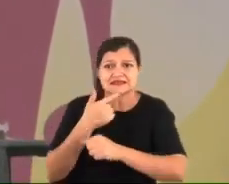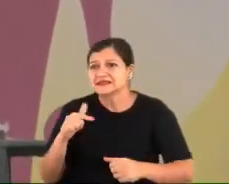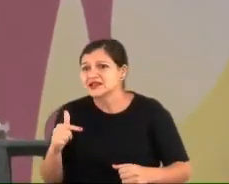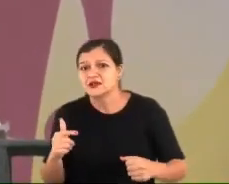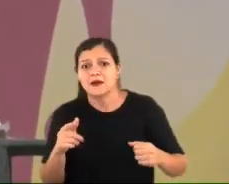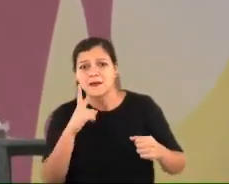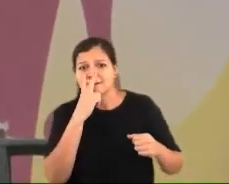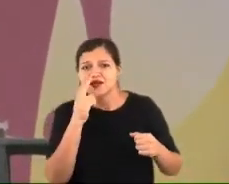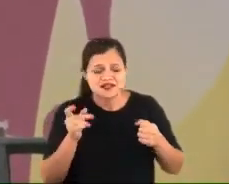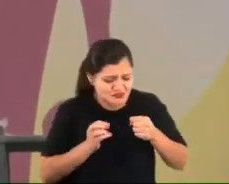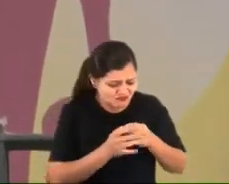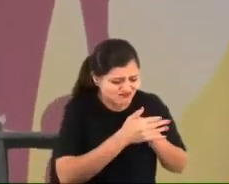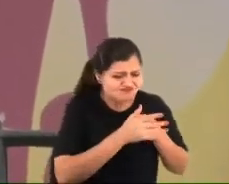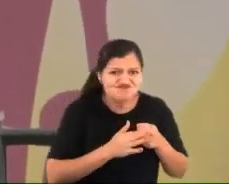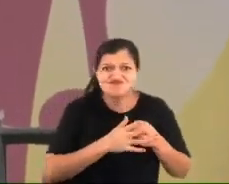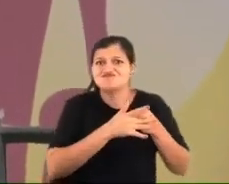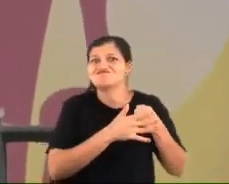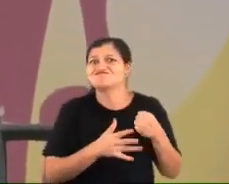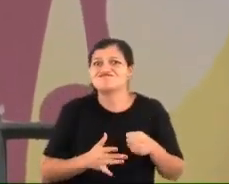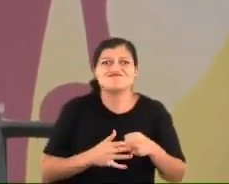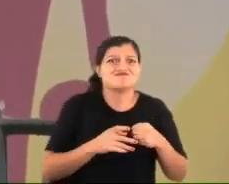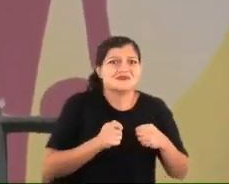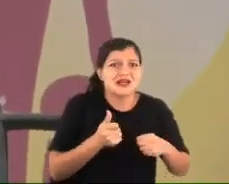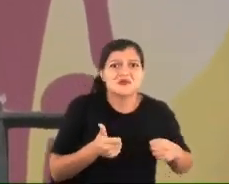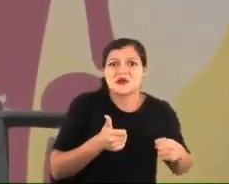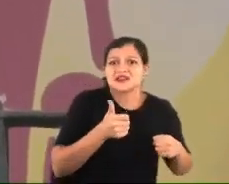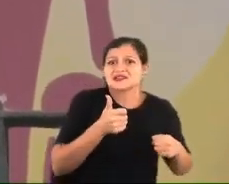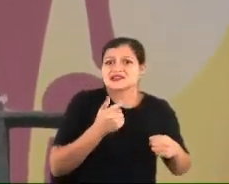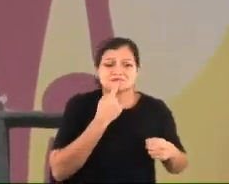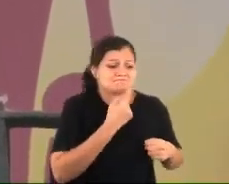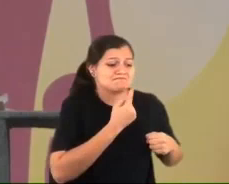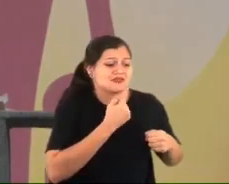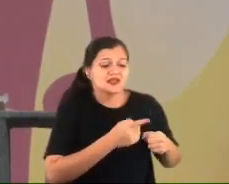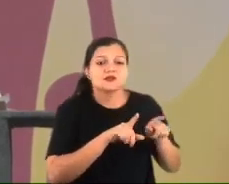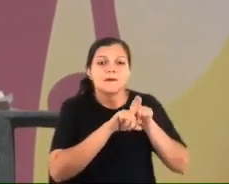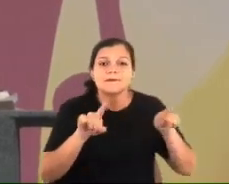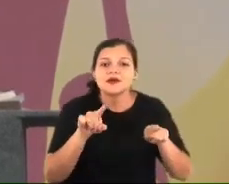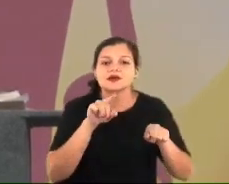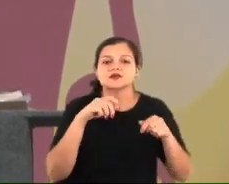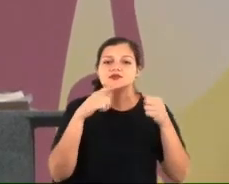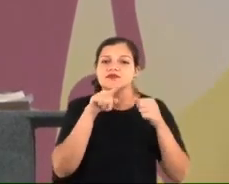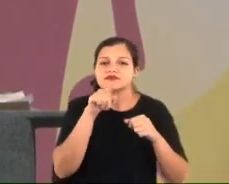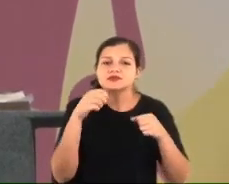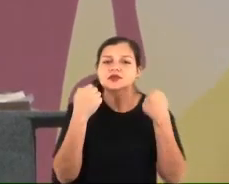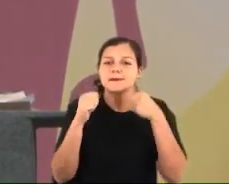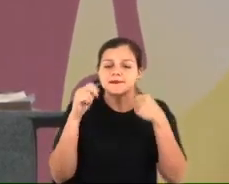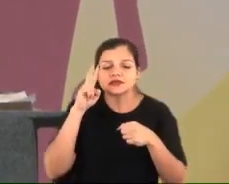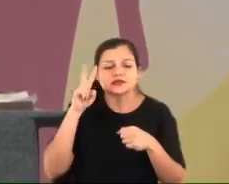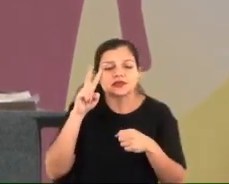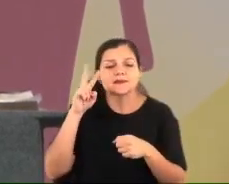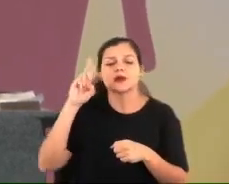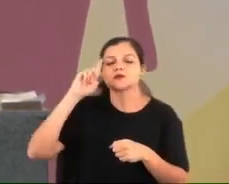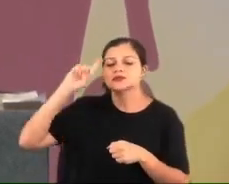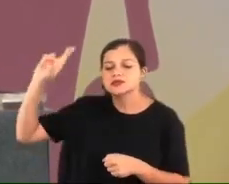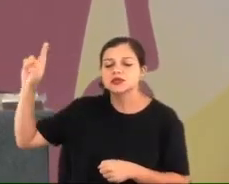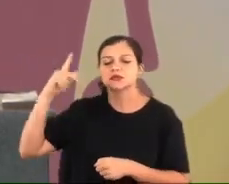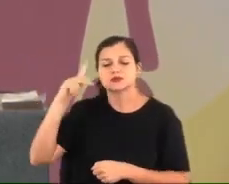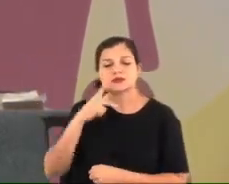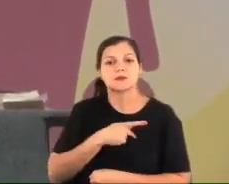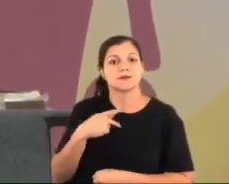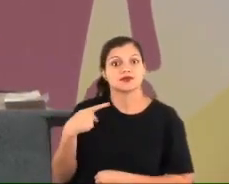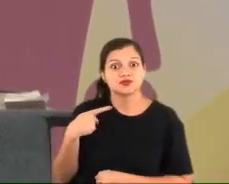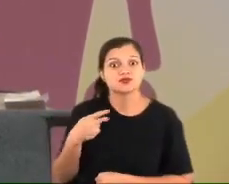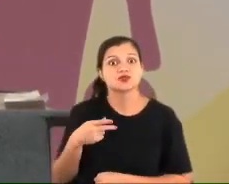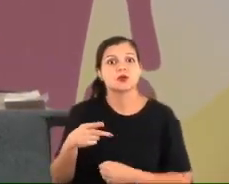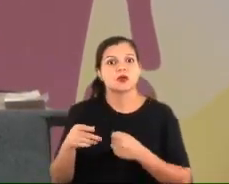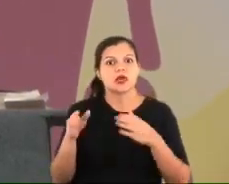mais perto. Você tem que sempre se lembrar. O Senhor é o seu pastor. Vai